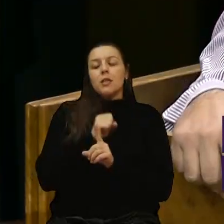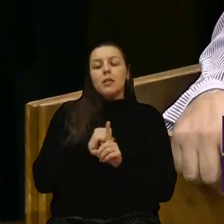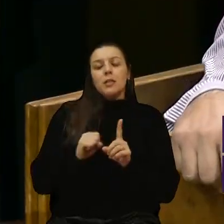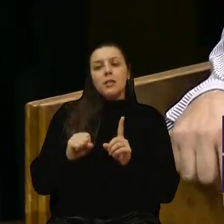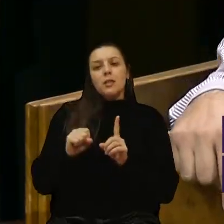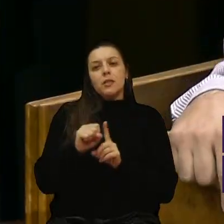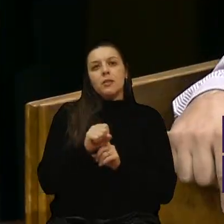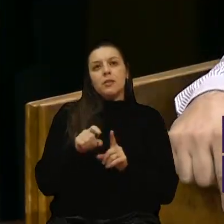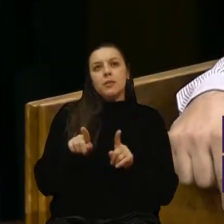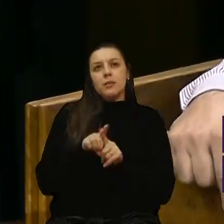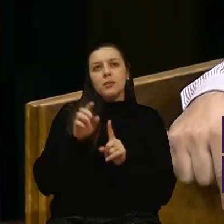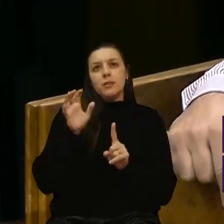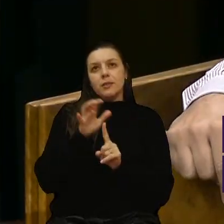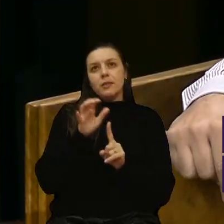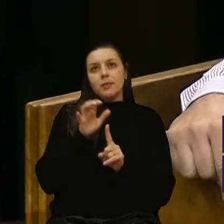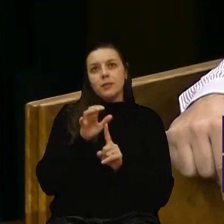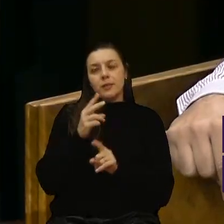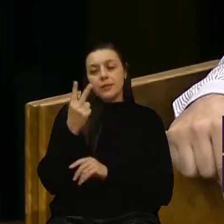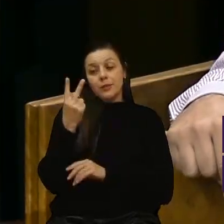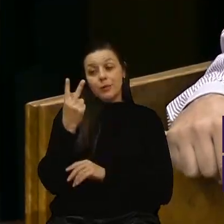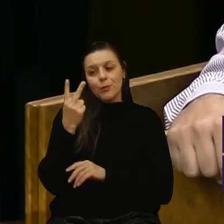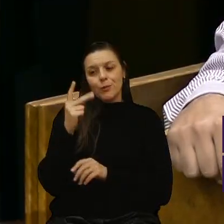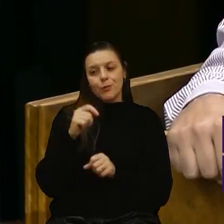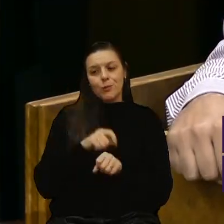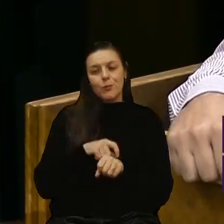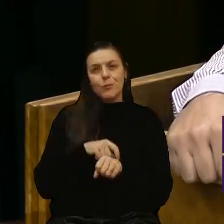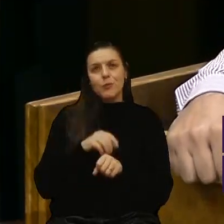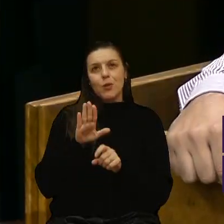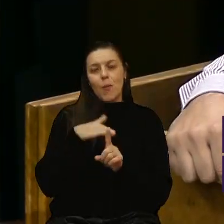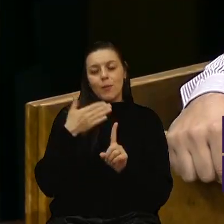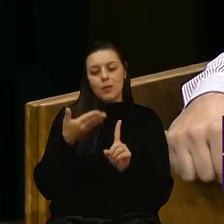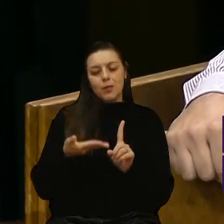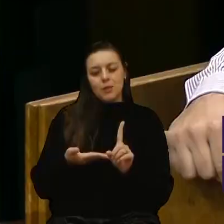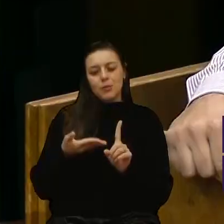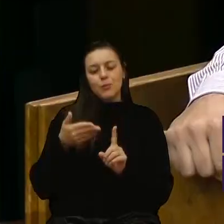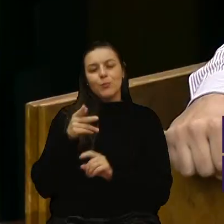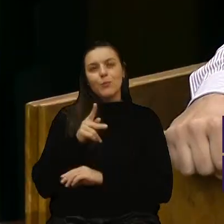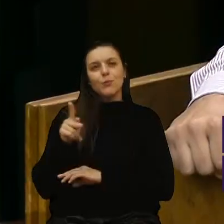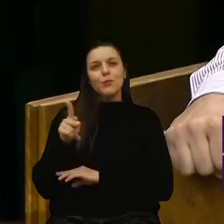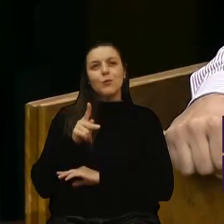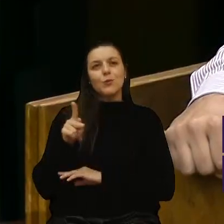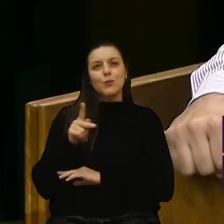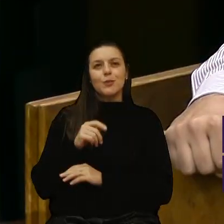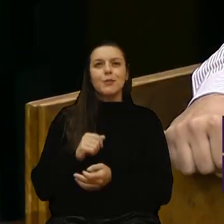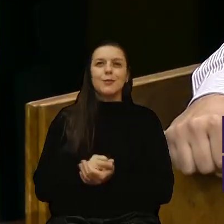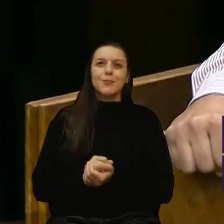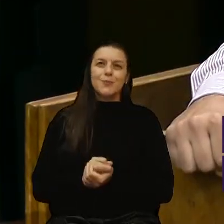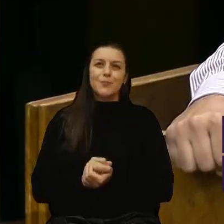também é atacada. E, em segundo lugar, que é homenagear uma professora